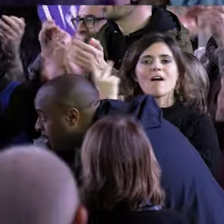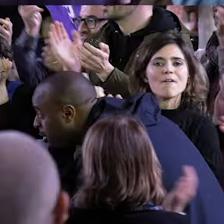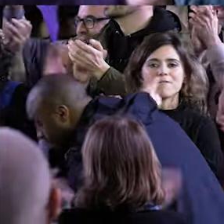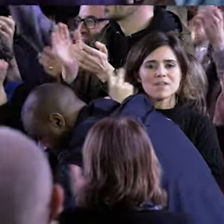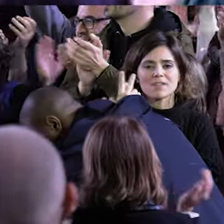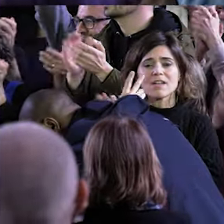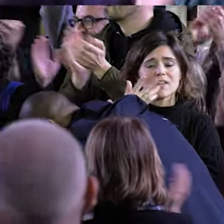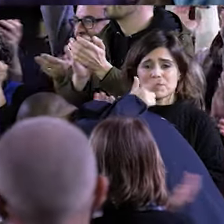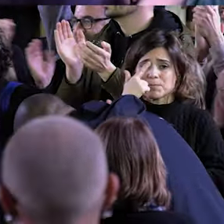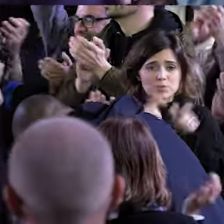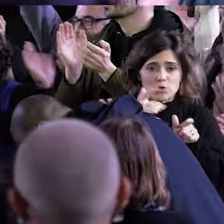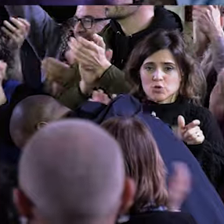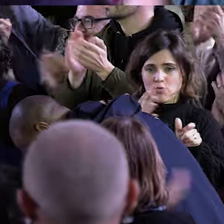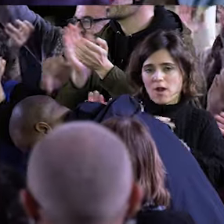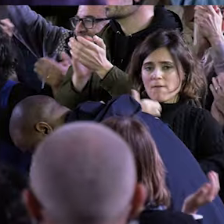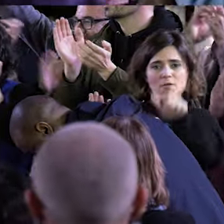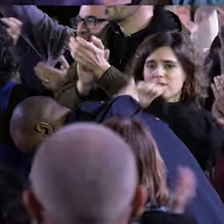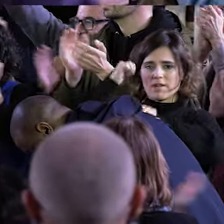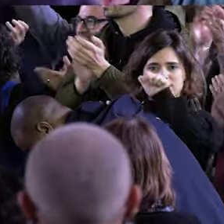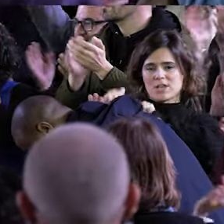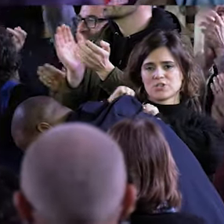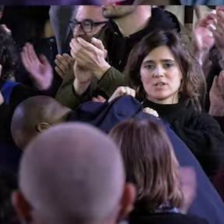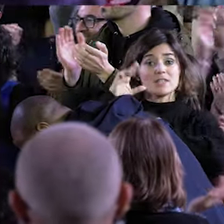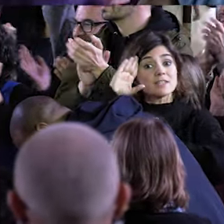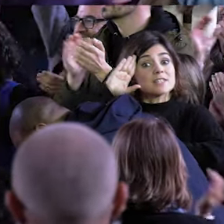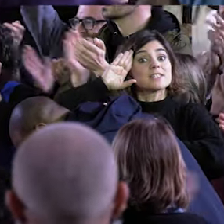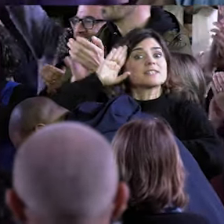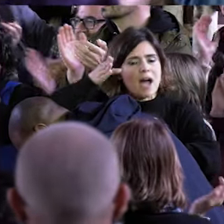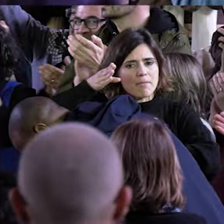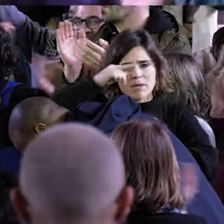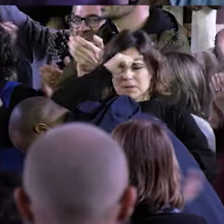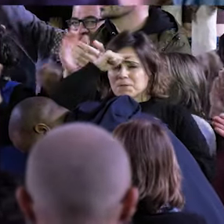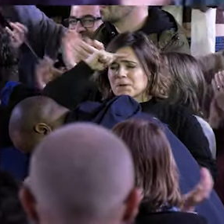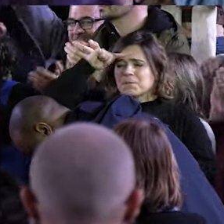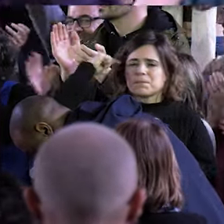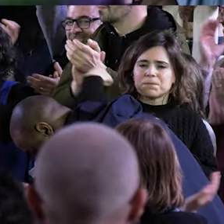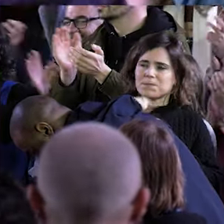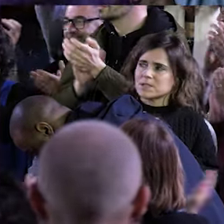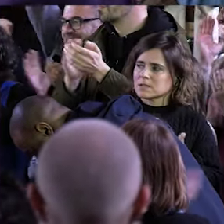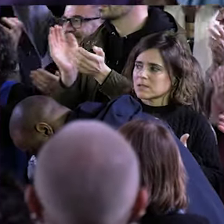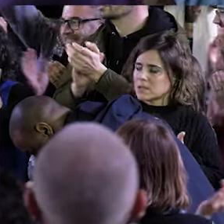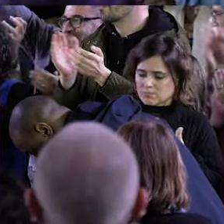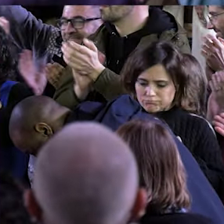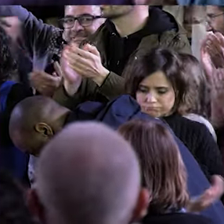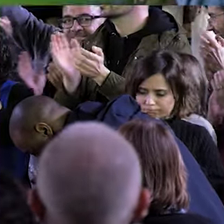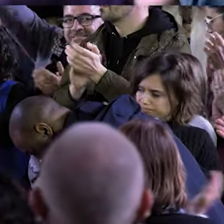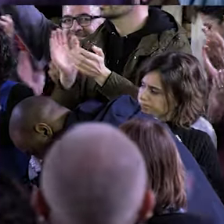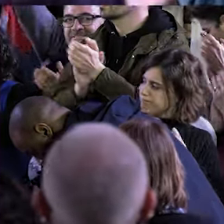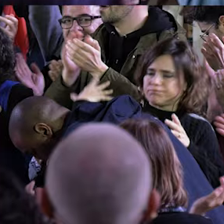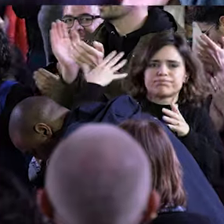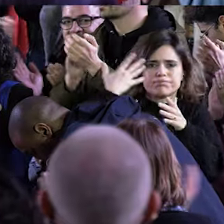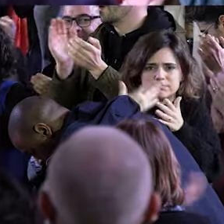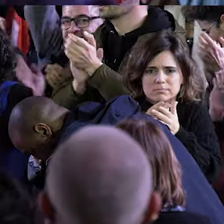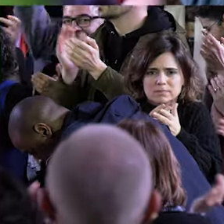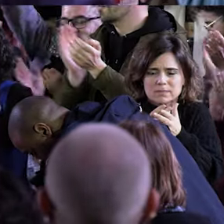voltar atrás, de quem sabe o que custou para chegar aqui. Amanhã e todos